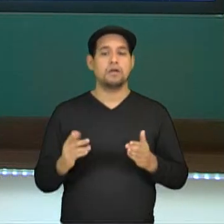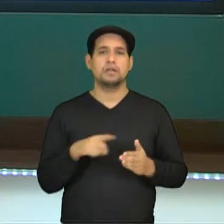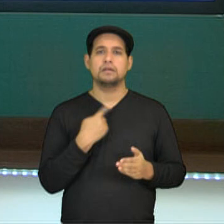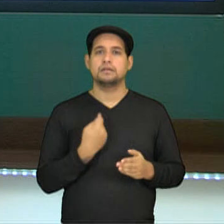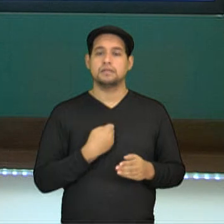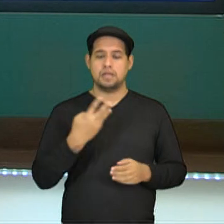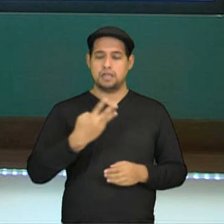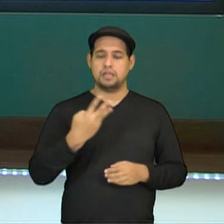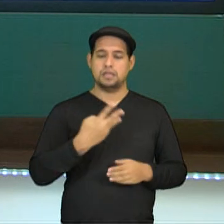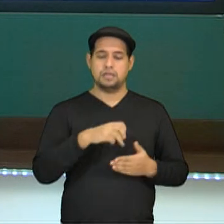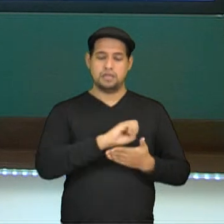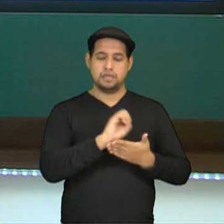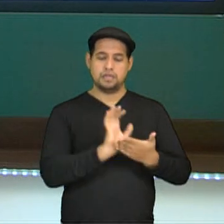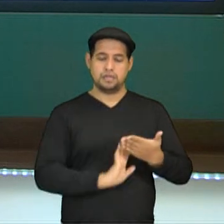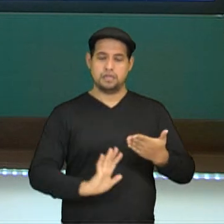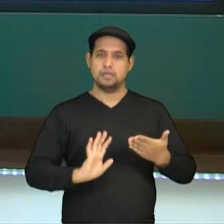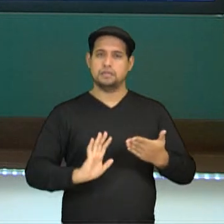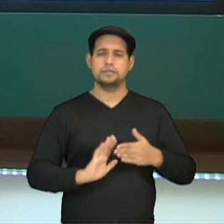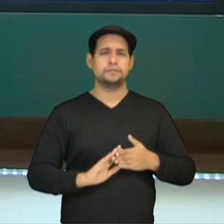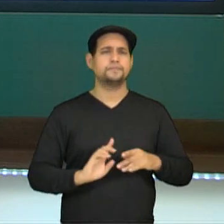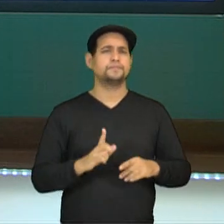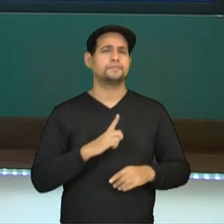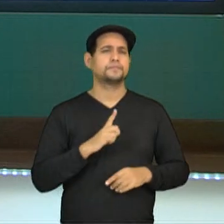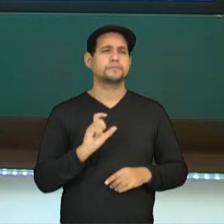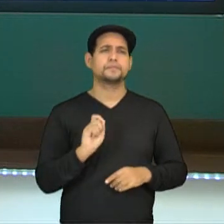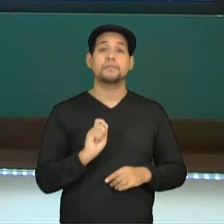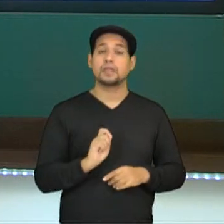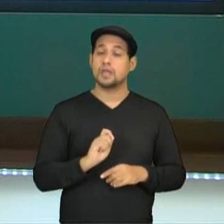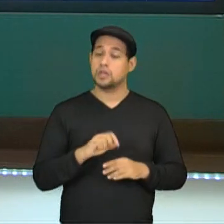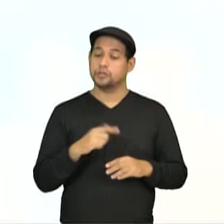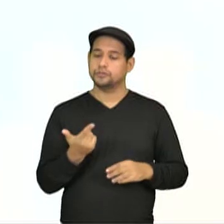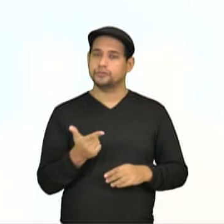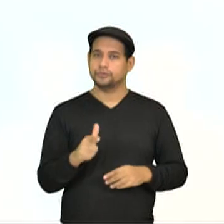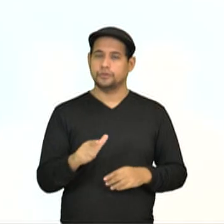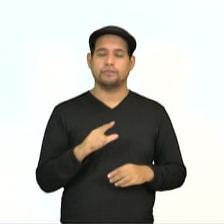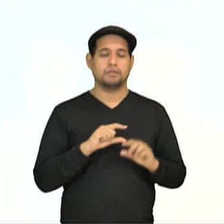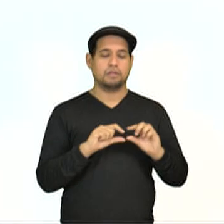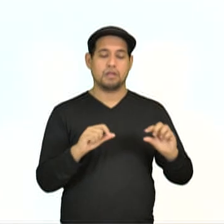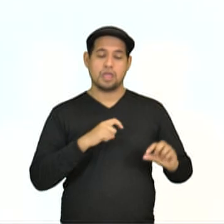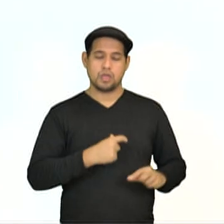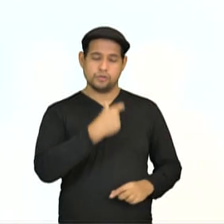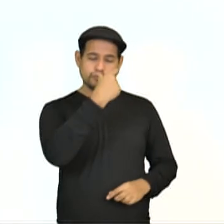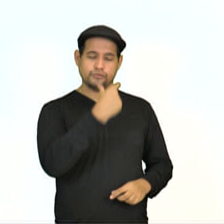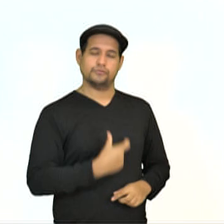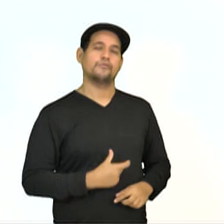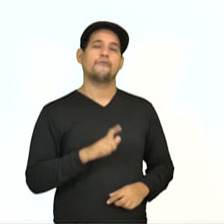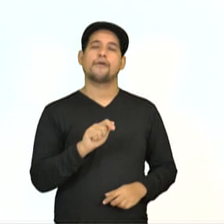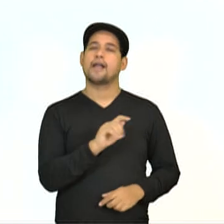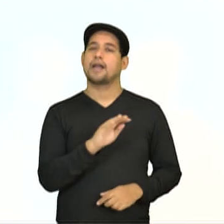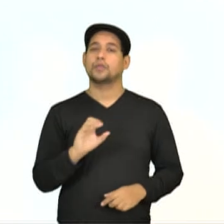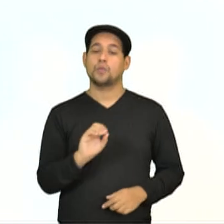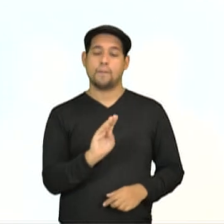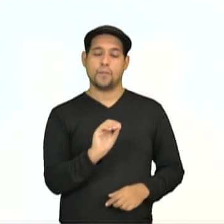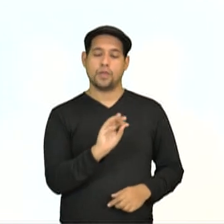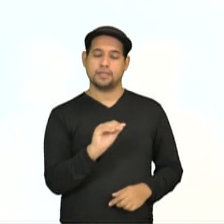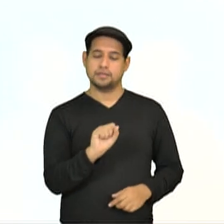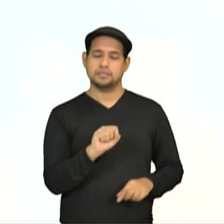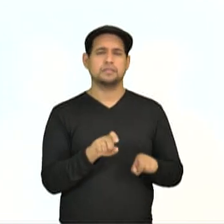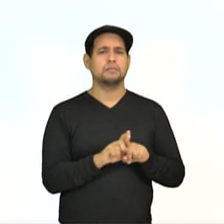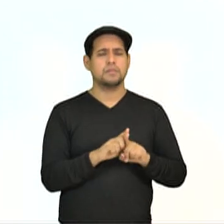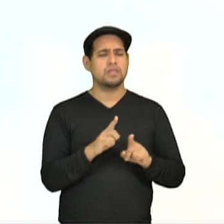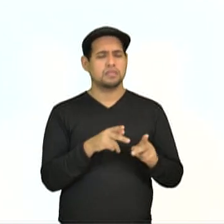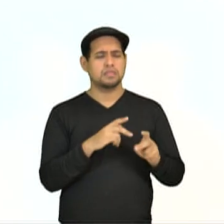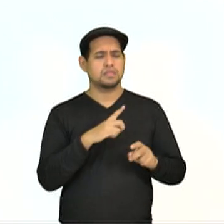para a nossa terceira atividade. Temos o fragmento novamente, né? Eu sou o gato das botas, ouvi dizer